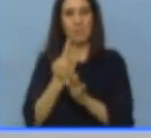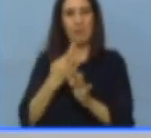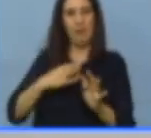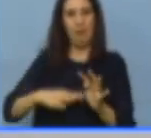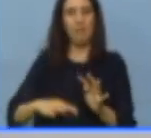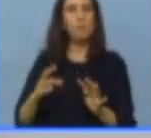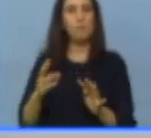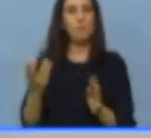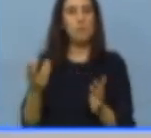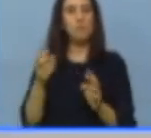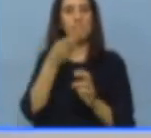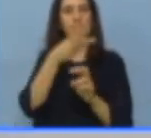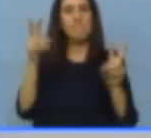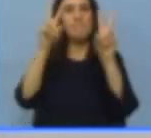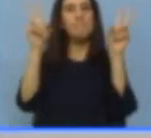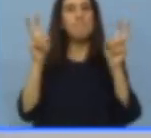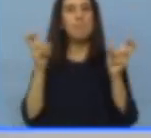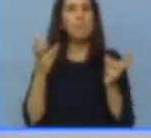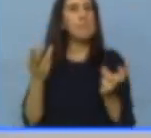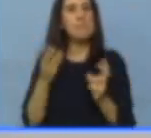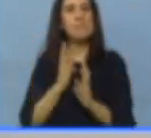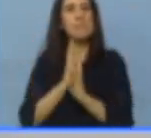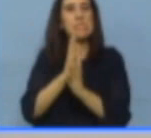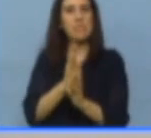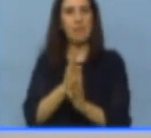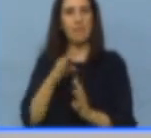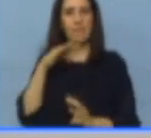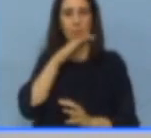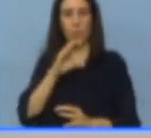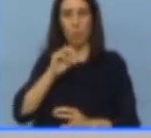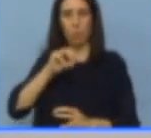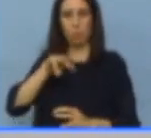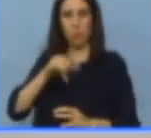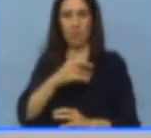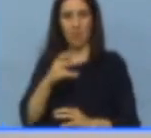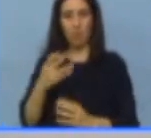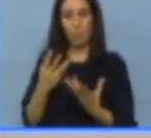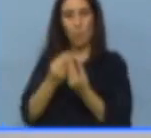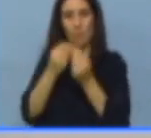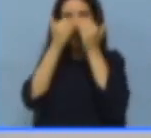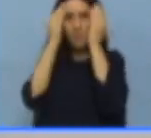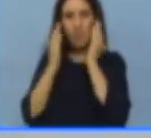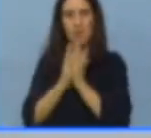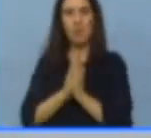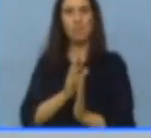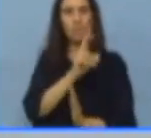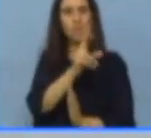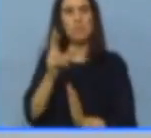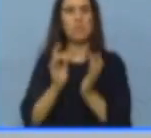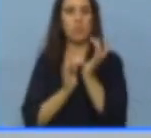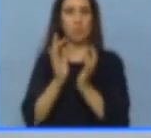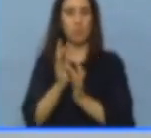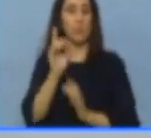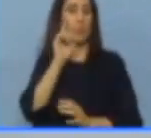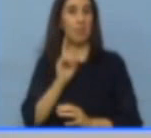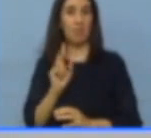o lema da peregrinação é Família Comuniana com Maria, Missionários de Jesus. Portanto, nós englobamos estas duas datas para